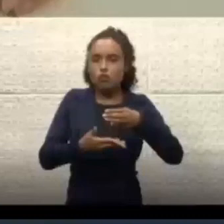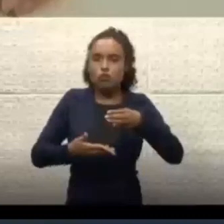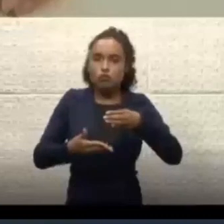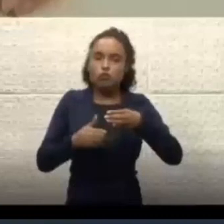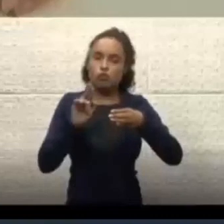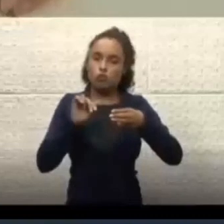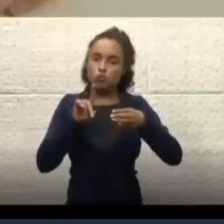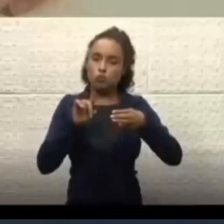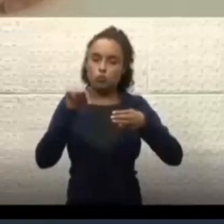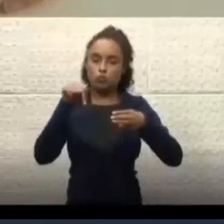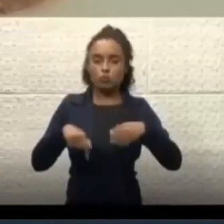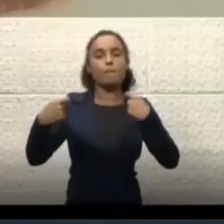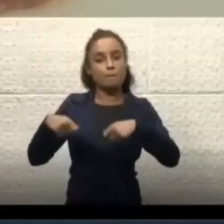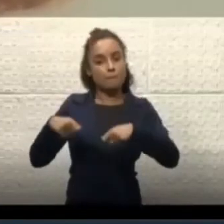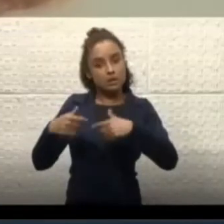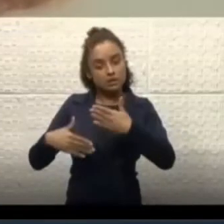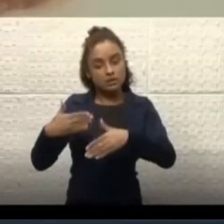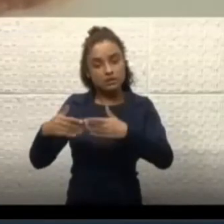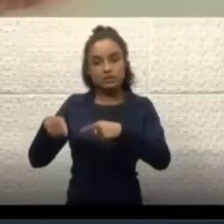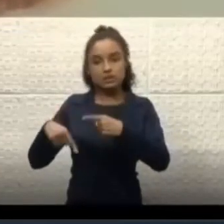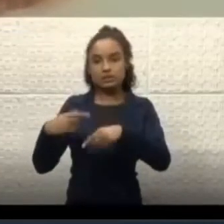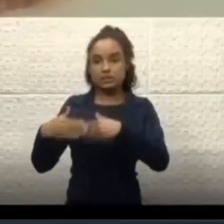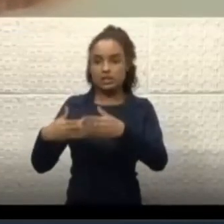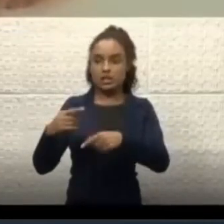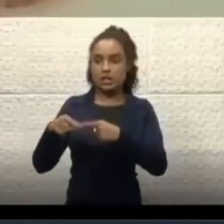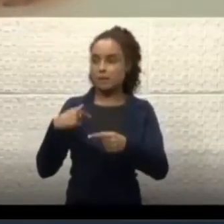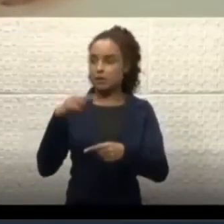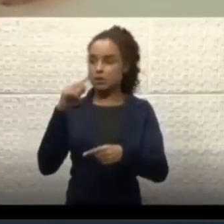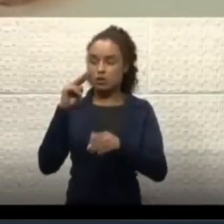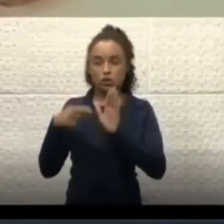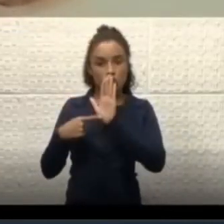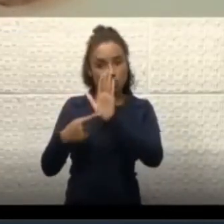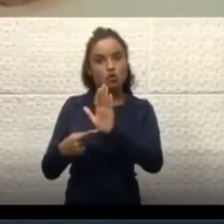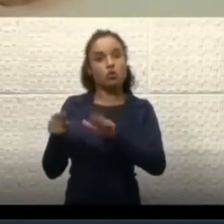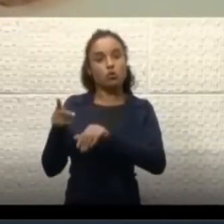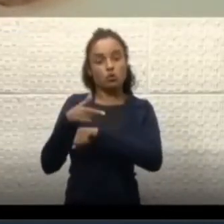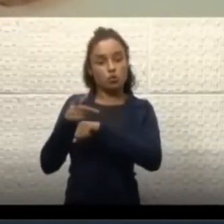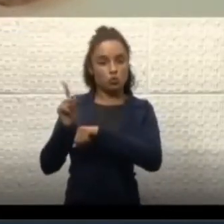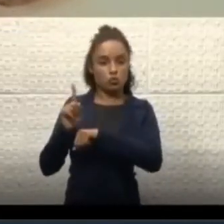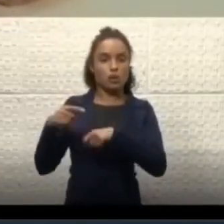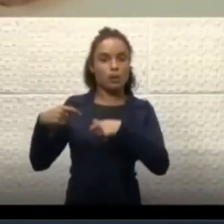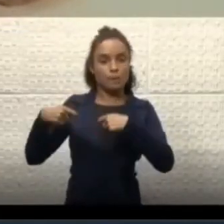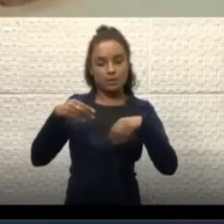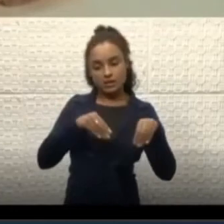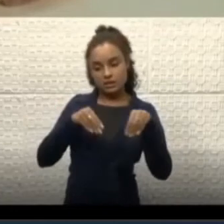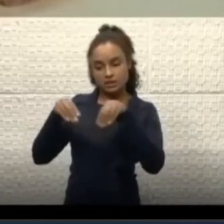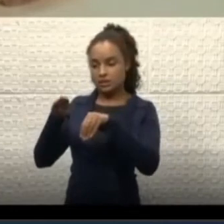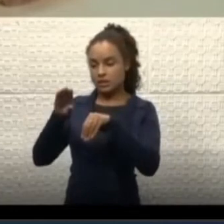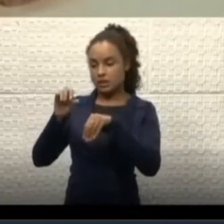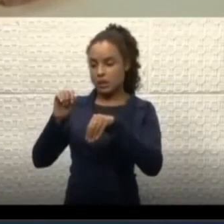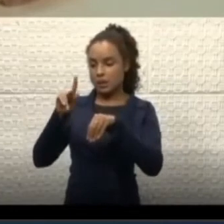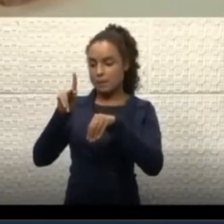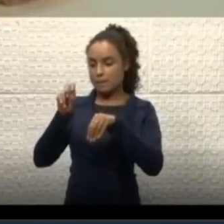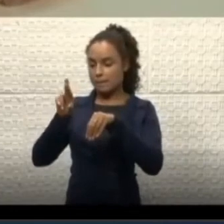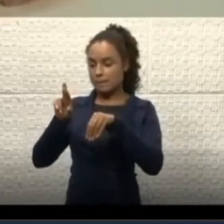Lembre-se também que após fazer esse processo de diluição, eu não mostro aí no vídeo, mas vocês têm que levar o becker com a solução